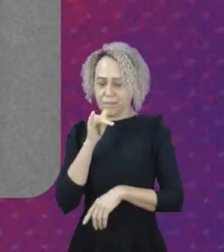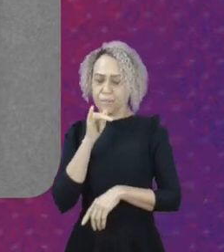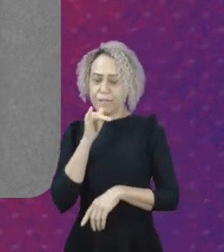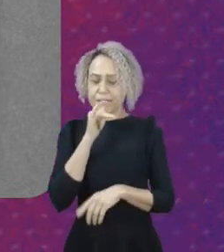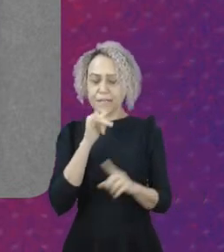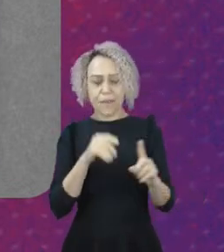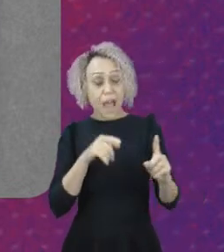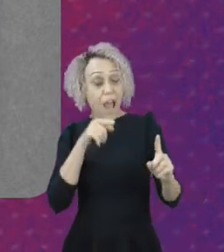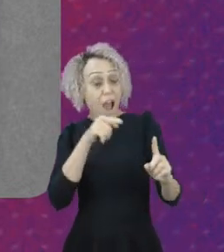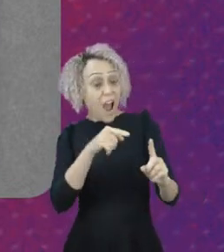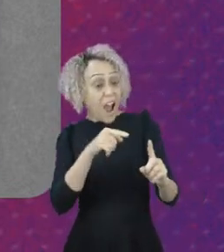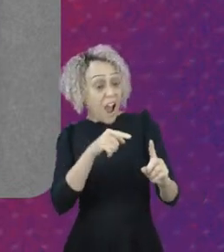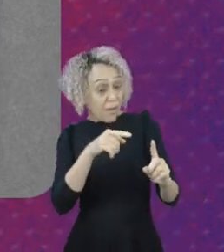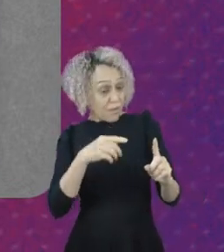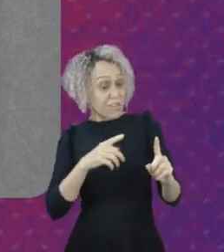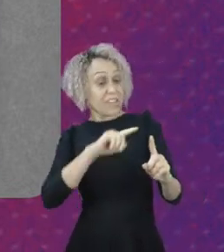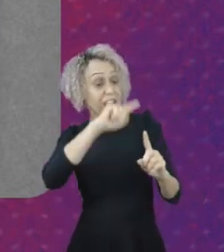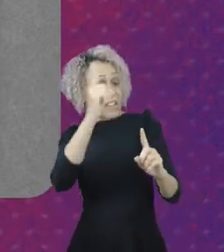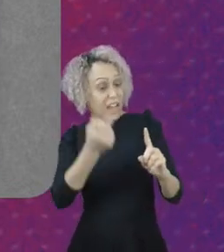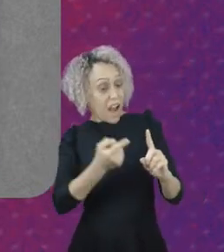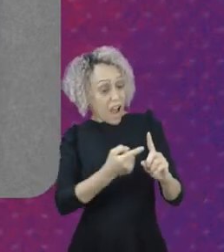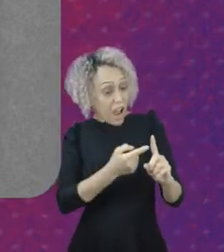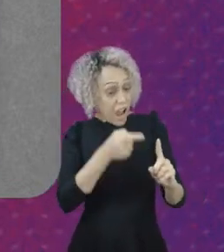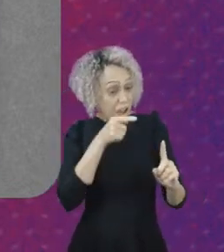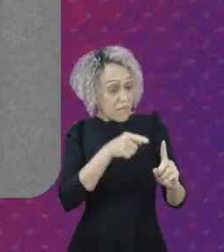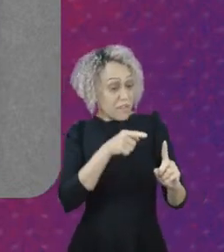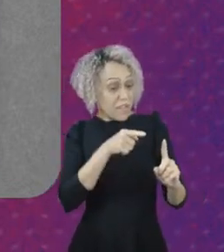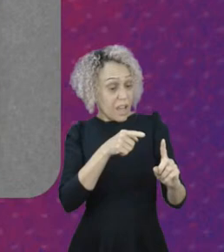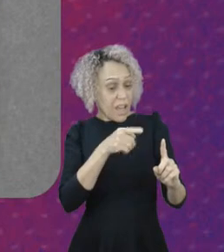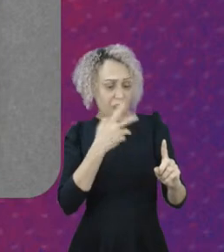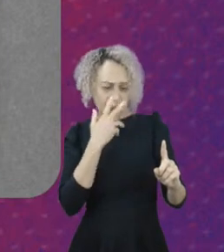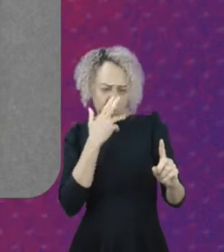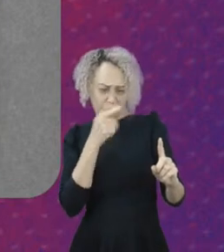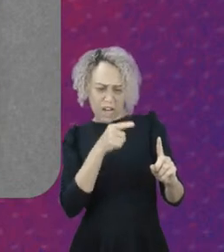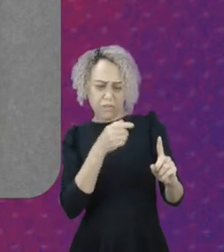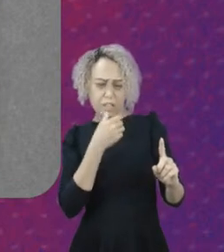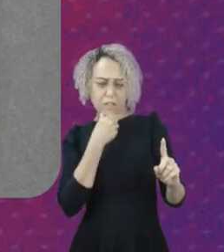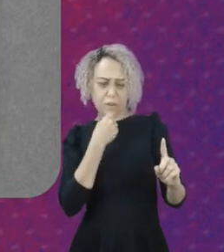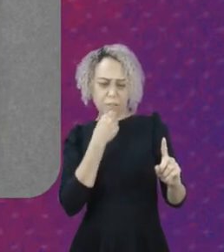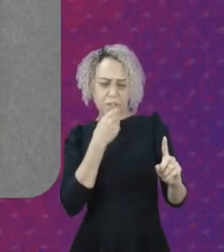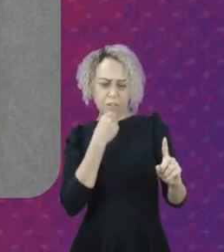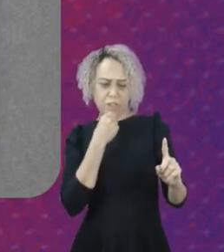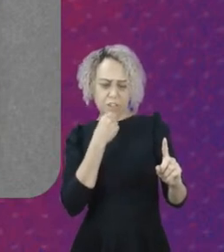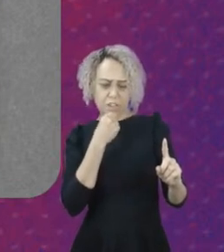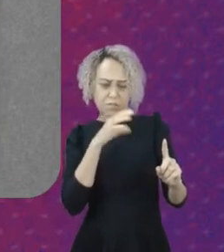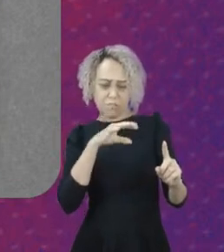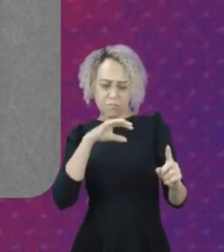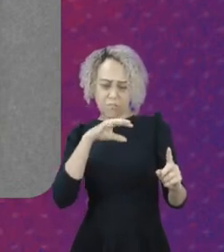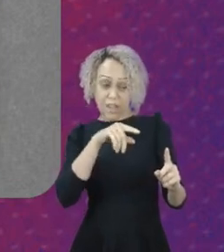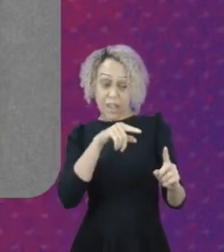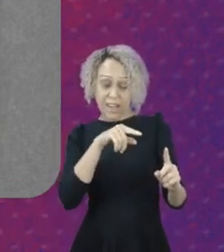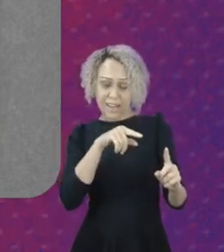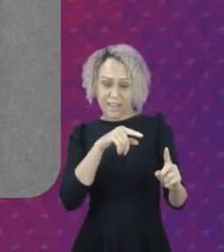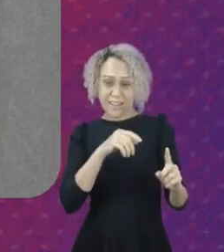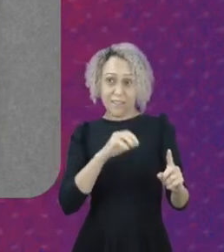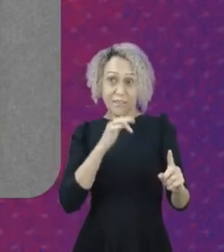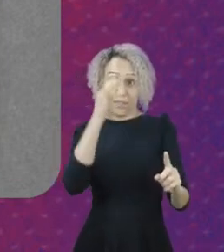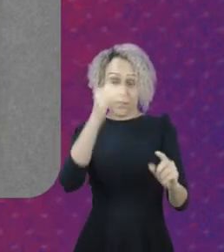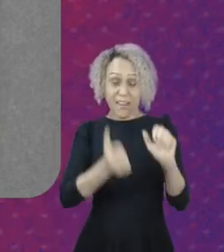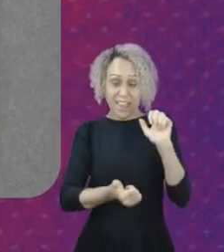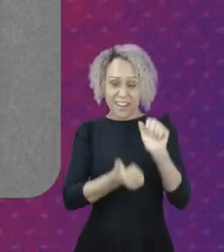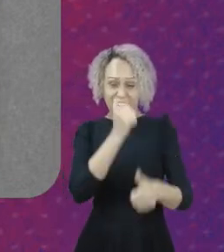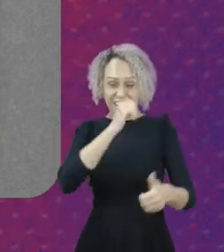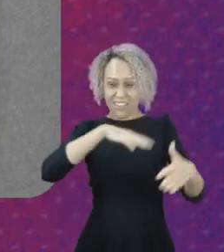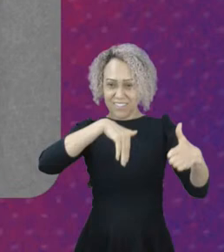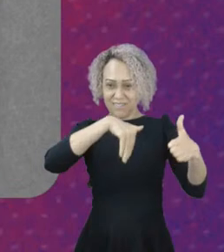de futebol. Se tiver grávida e for menino e chutar, não vai dizer que a menina vai ser jogadora de futebol. Mesmo a